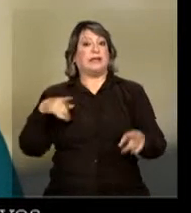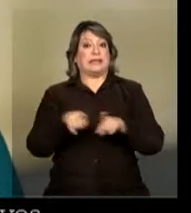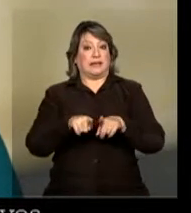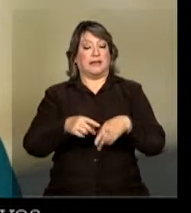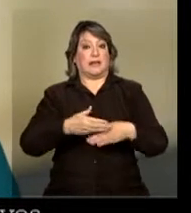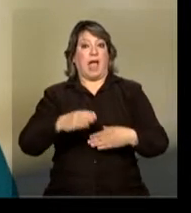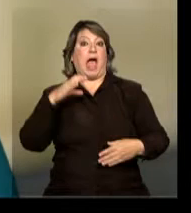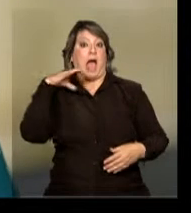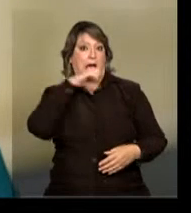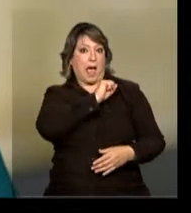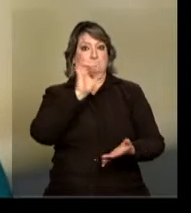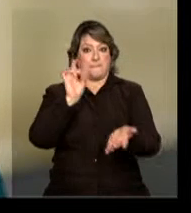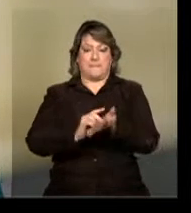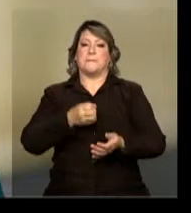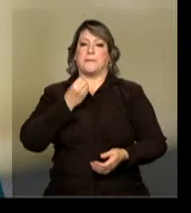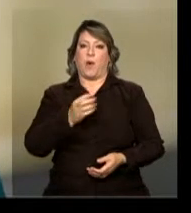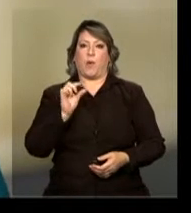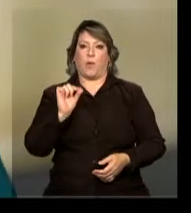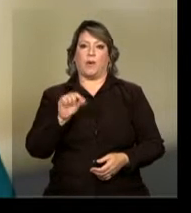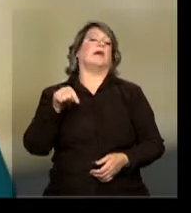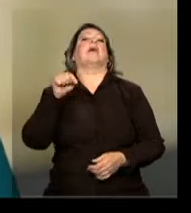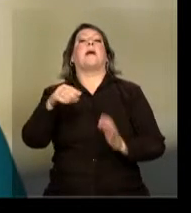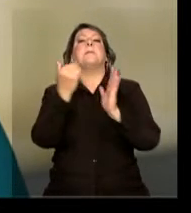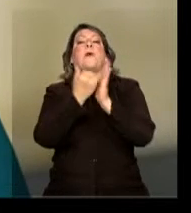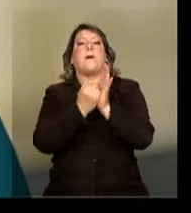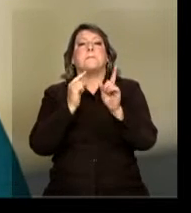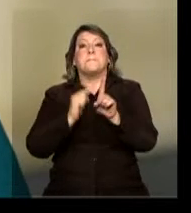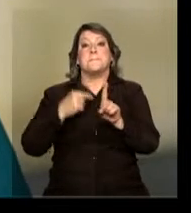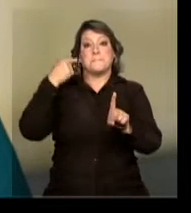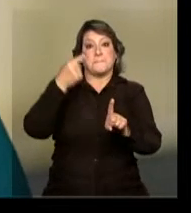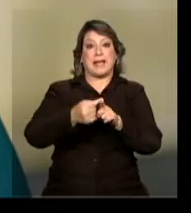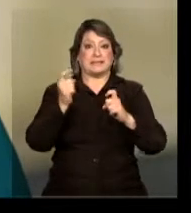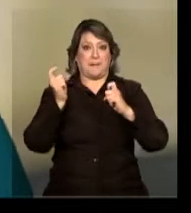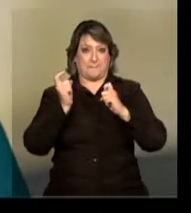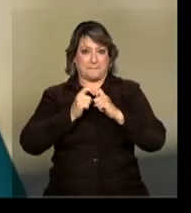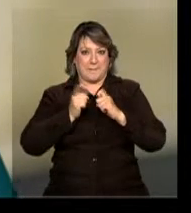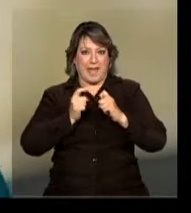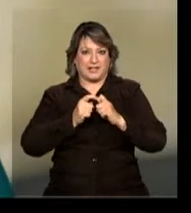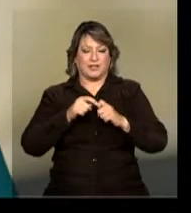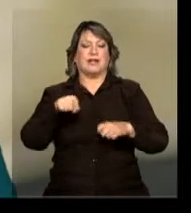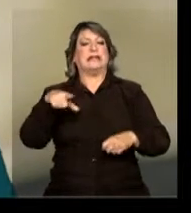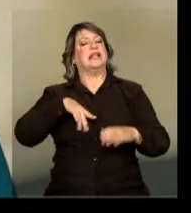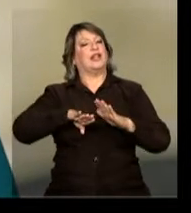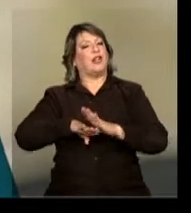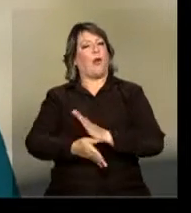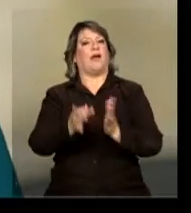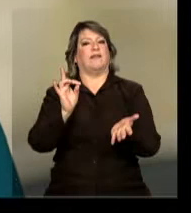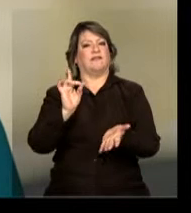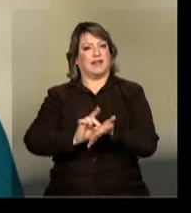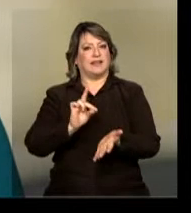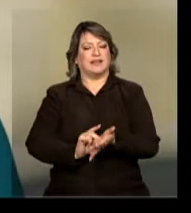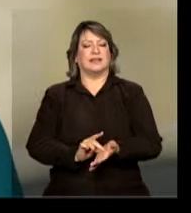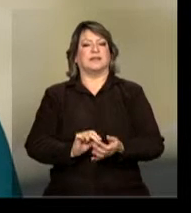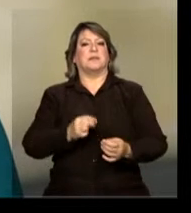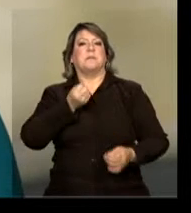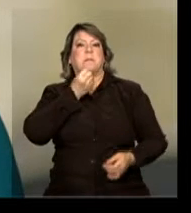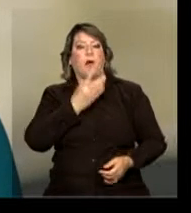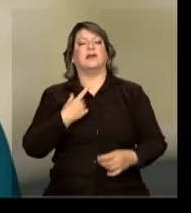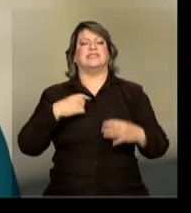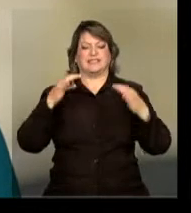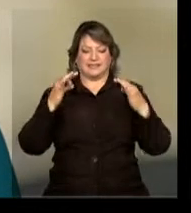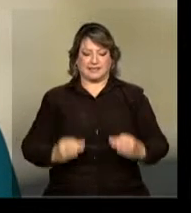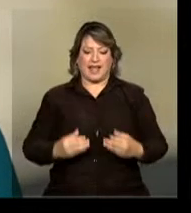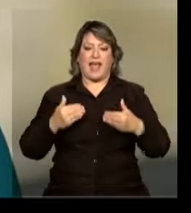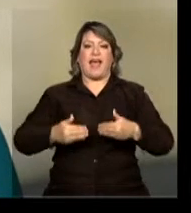efetivos o mais médicos está se tornando realidade e tenho certeza de que a cada dia